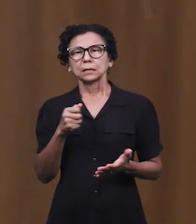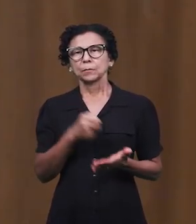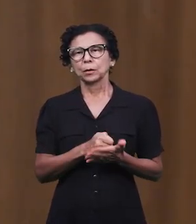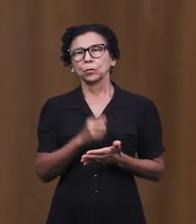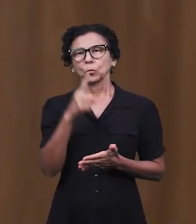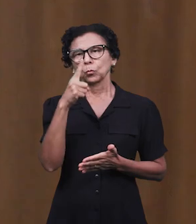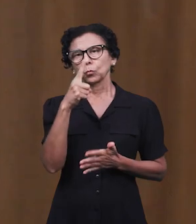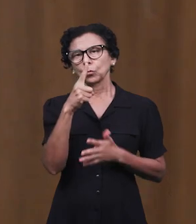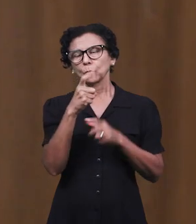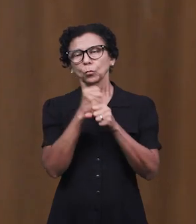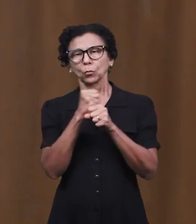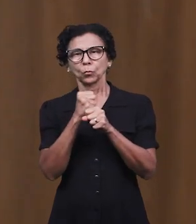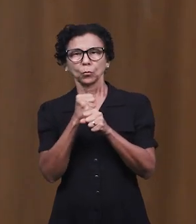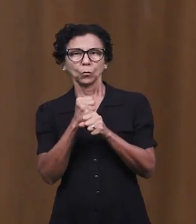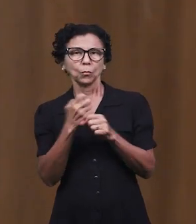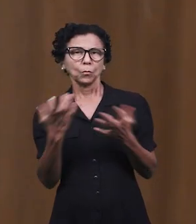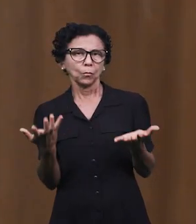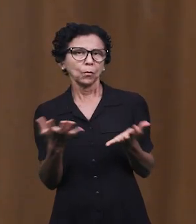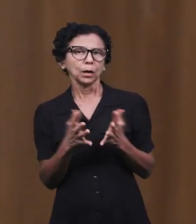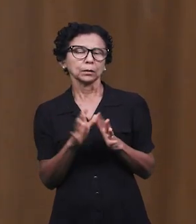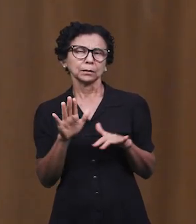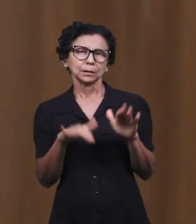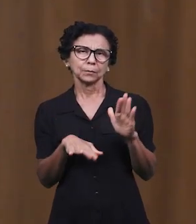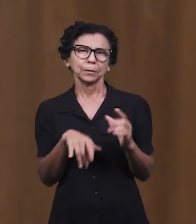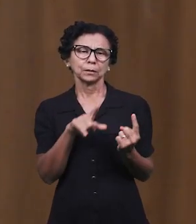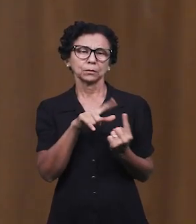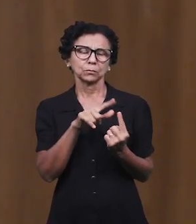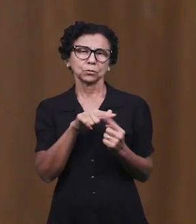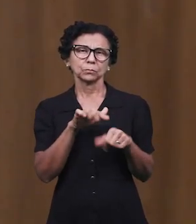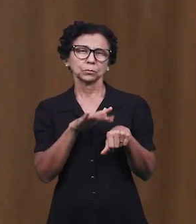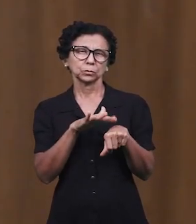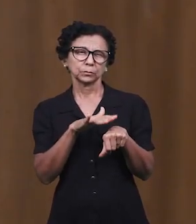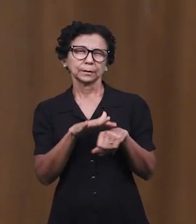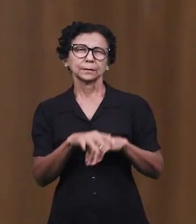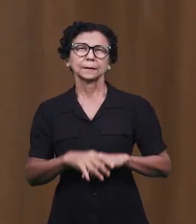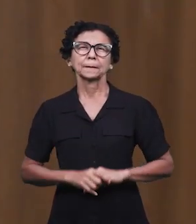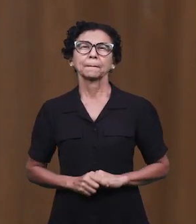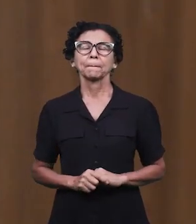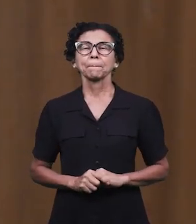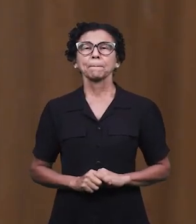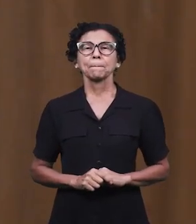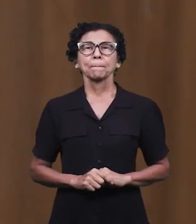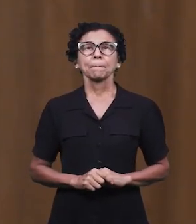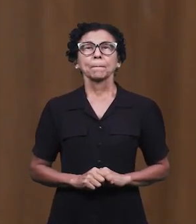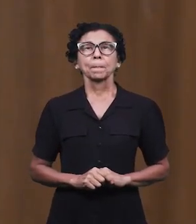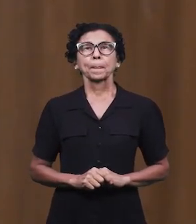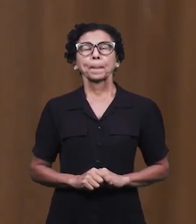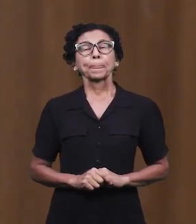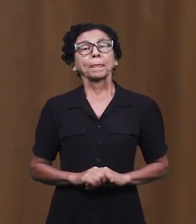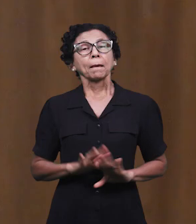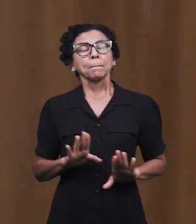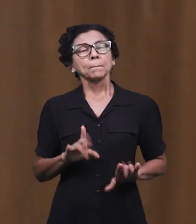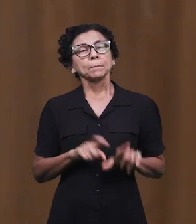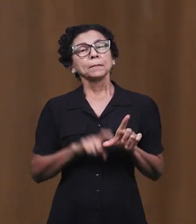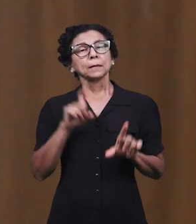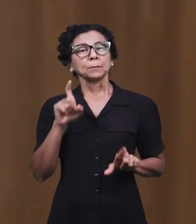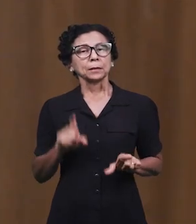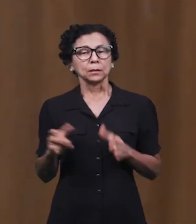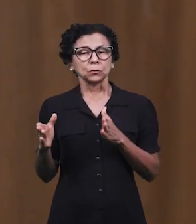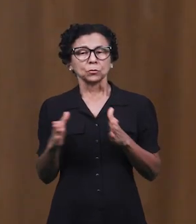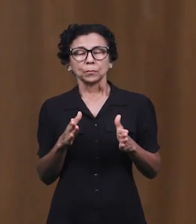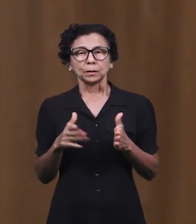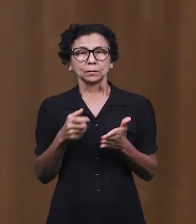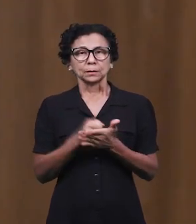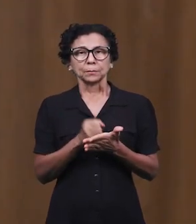carência, dependendo da doença ou até da deficiência. Mas assim, independente de quanto tempo ela tem de contribuição, de repente ela não tinha